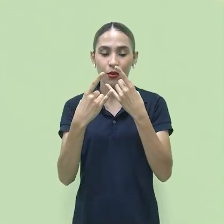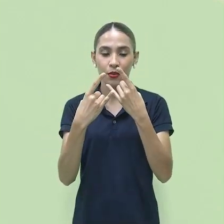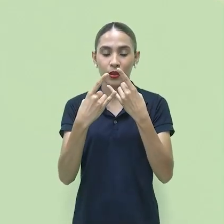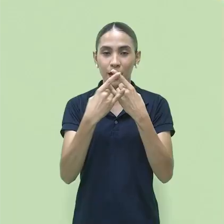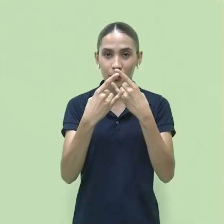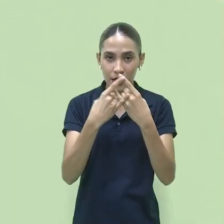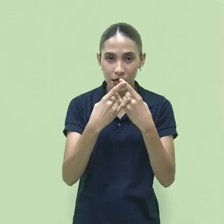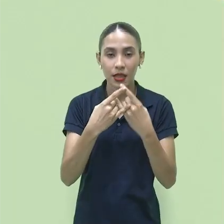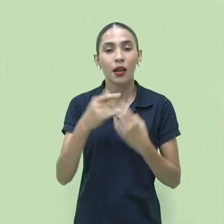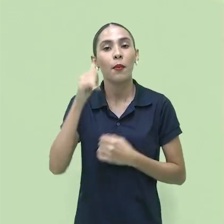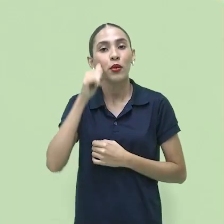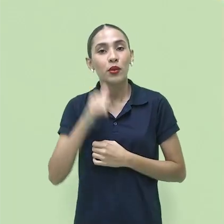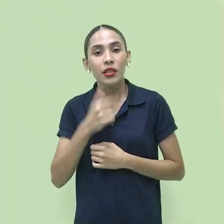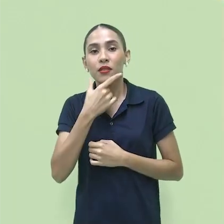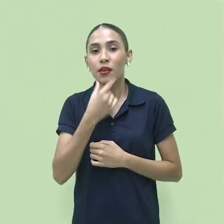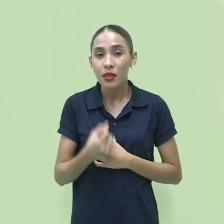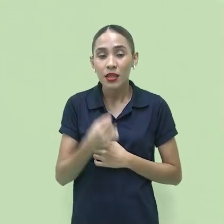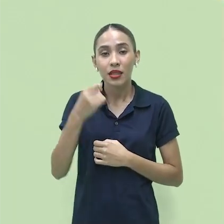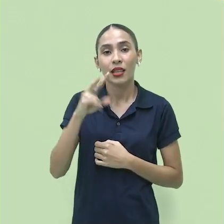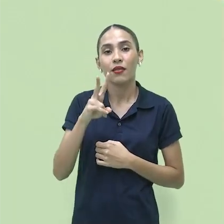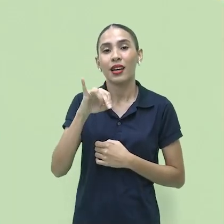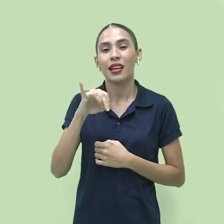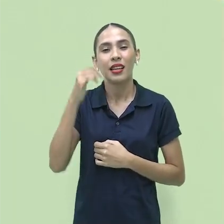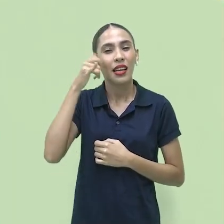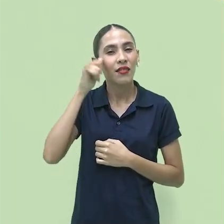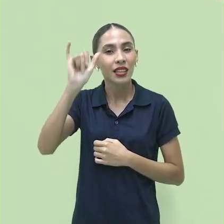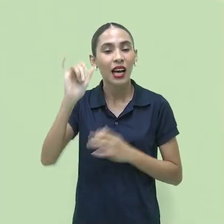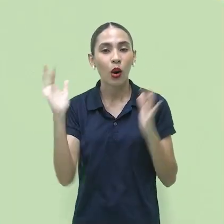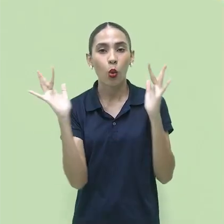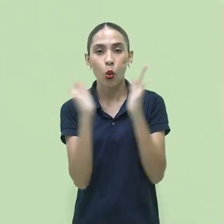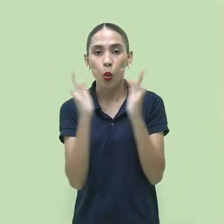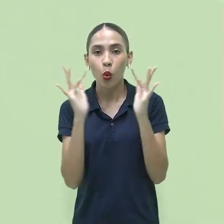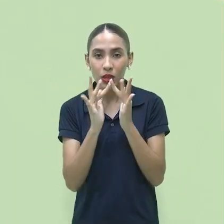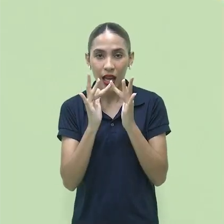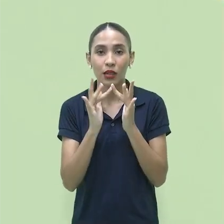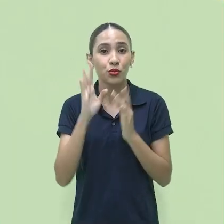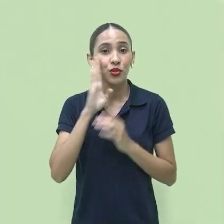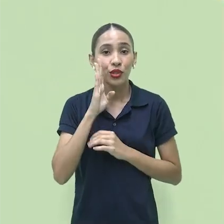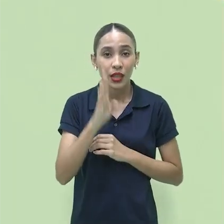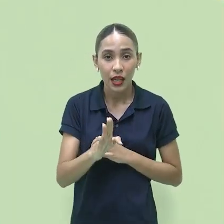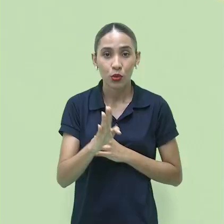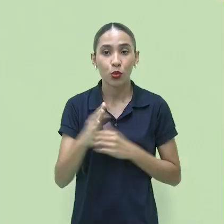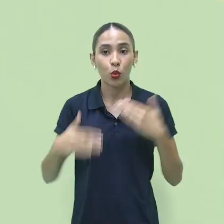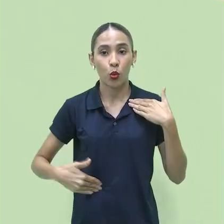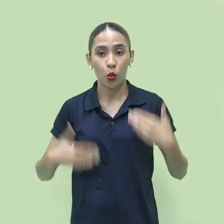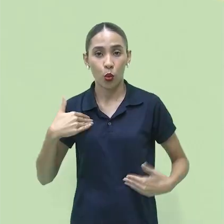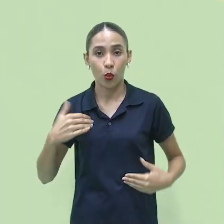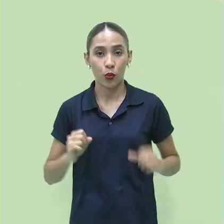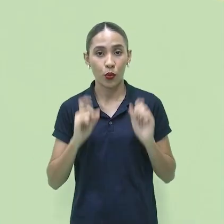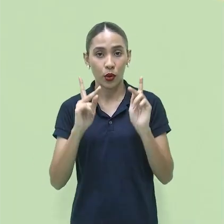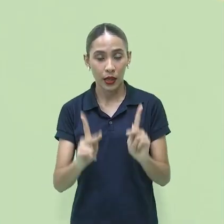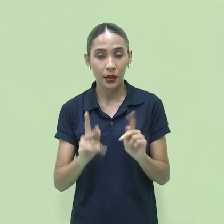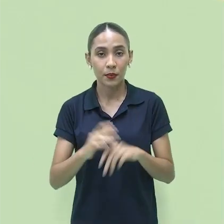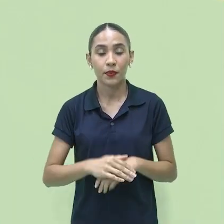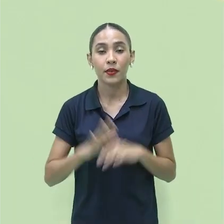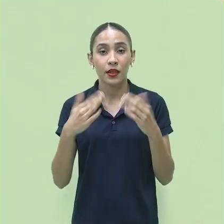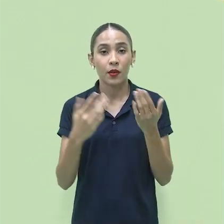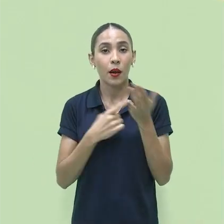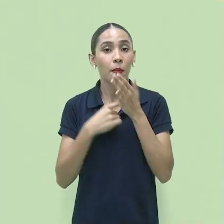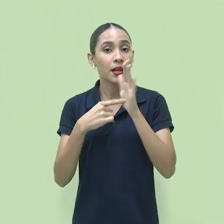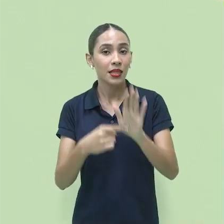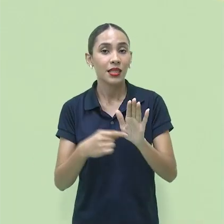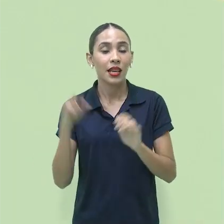masculina quanto feminina, que ela evita o contato direto ali entre o corpo, tá certo? E aí a gente vai trazer ali,